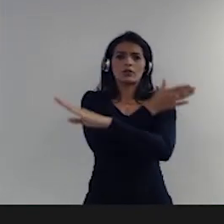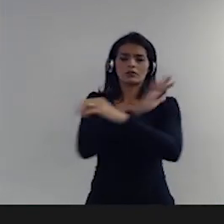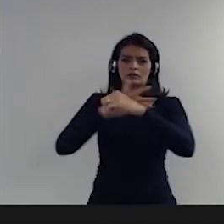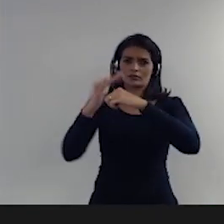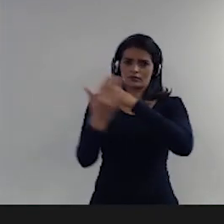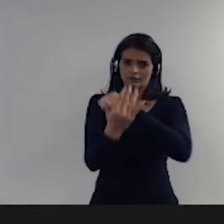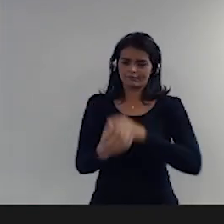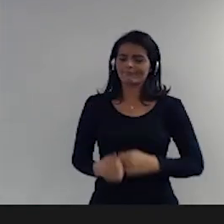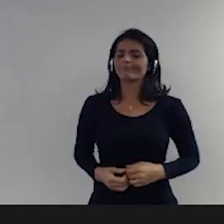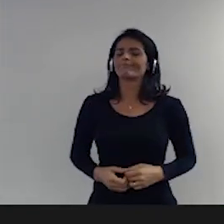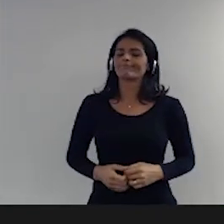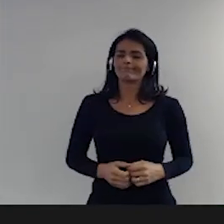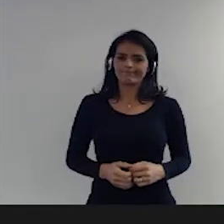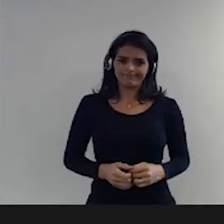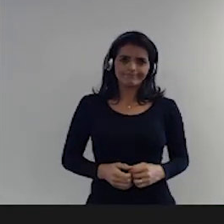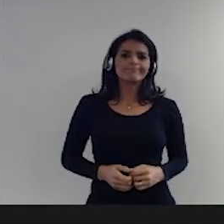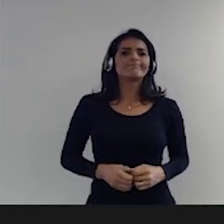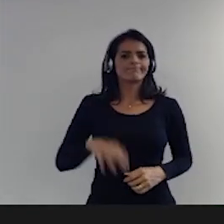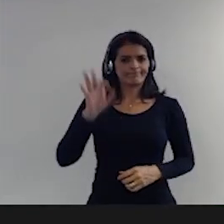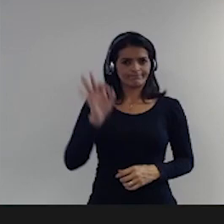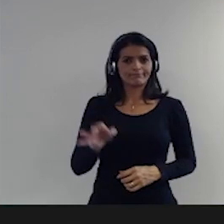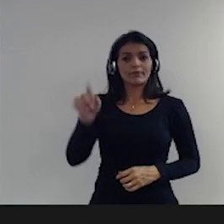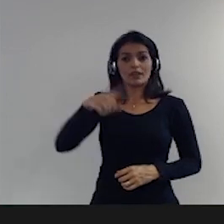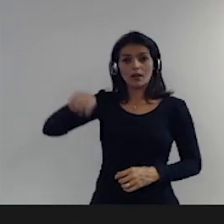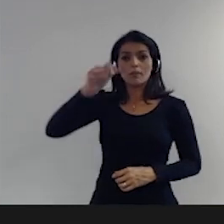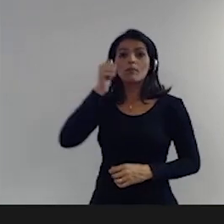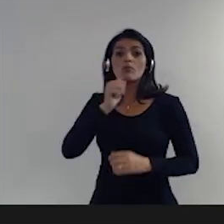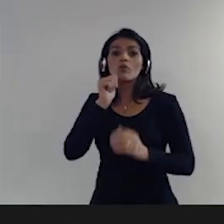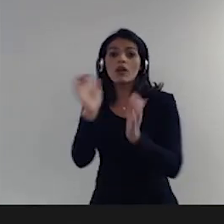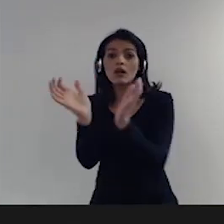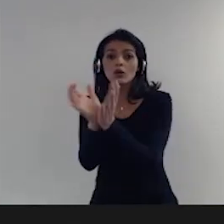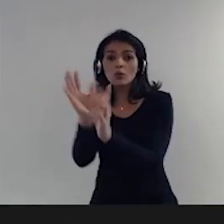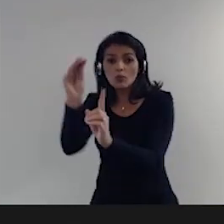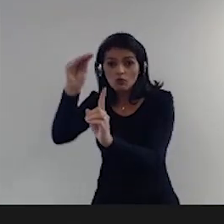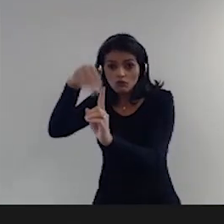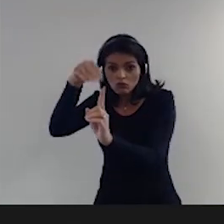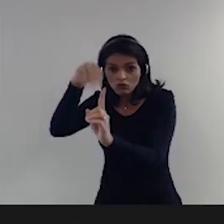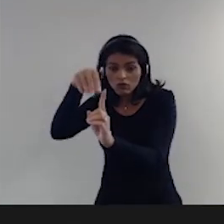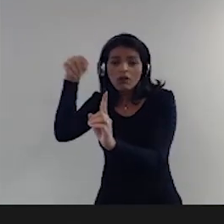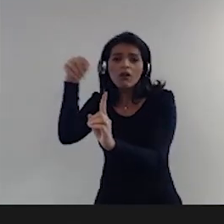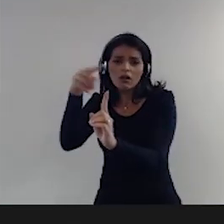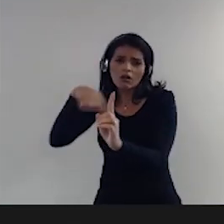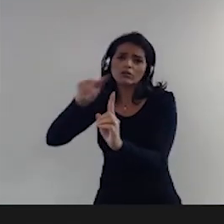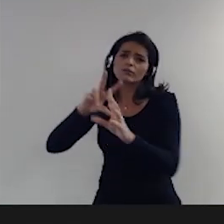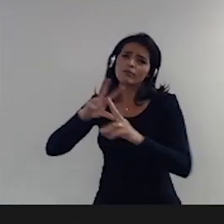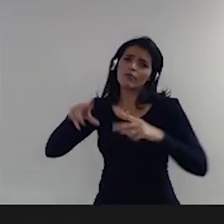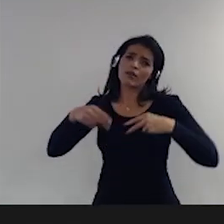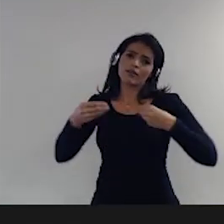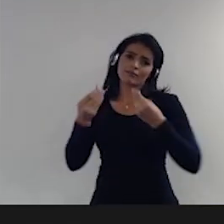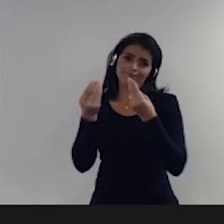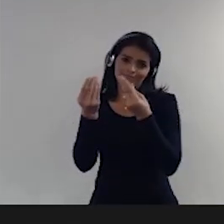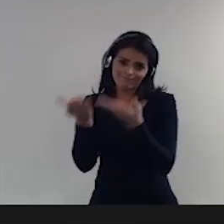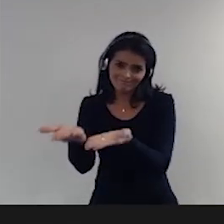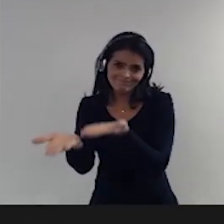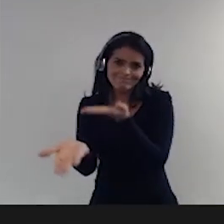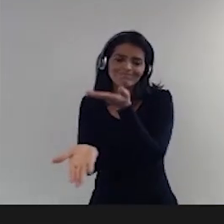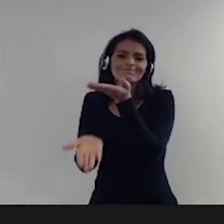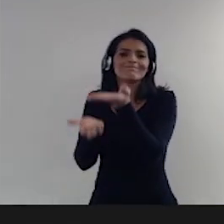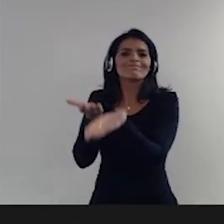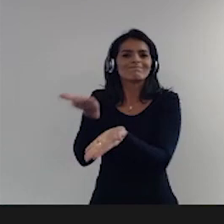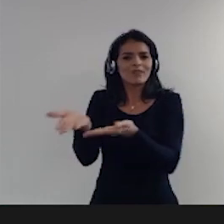e temos que considerar que as mulheres são um grupo vulnerável que merecem toda a atenção da